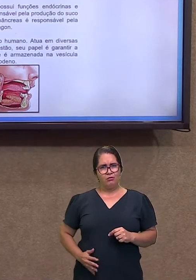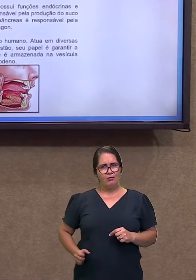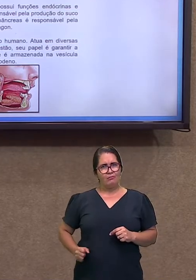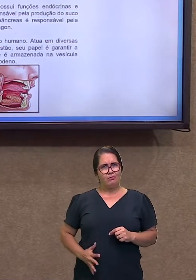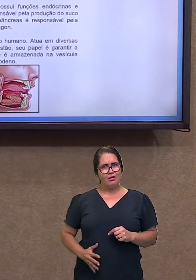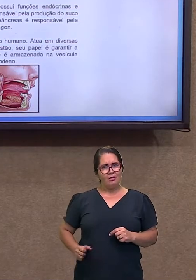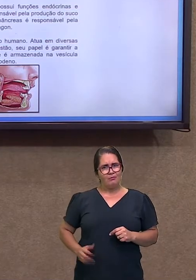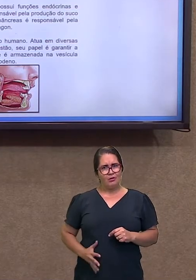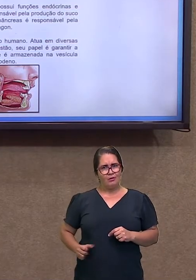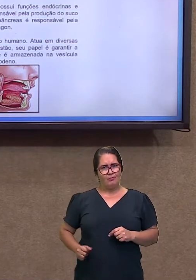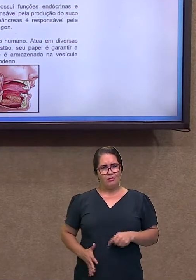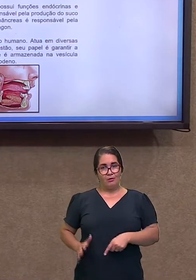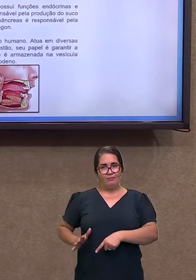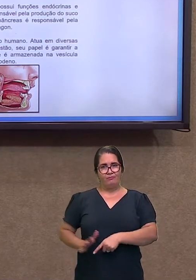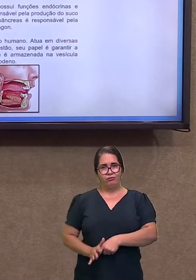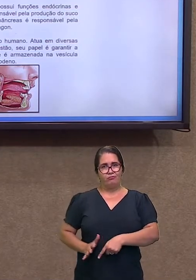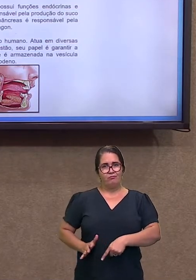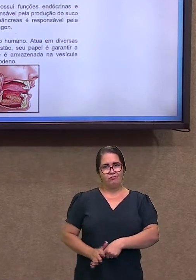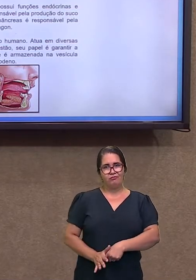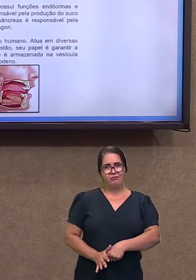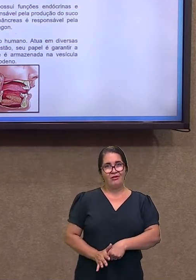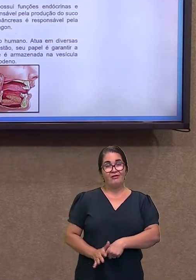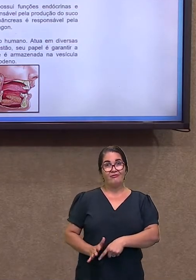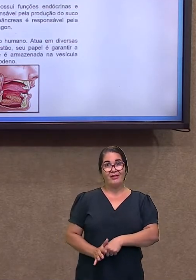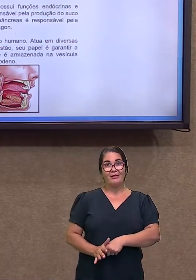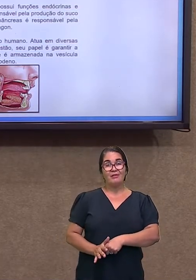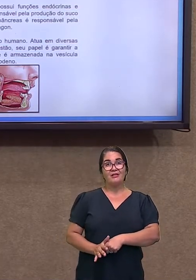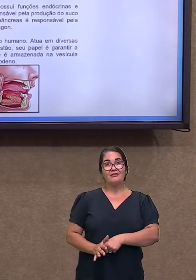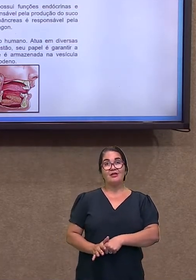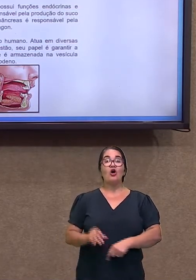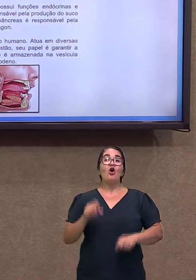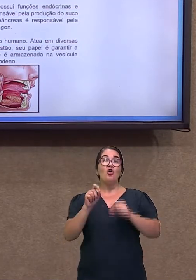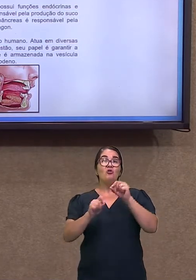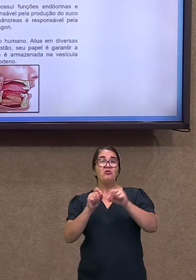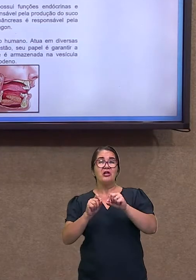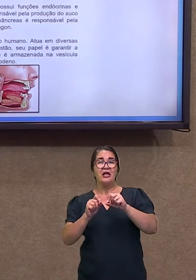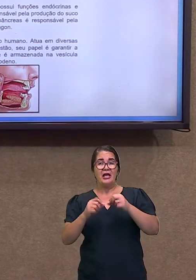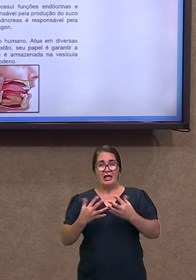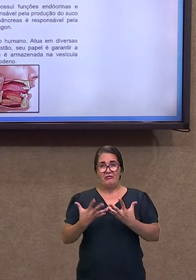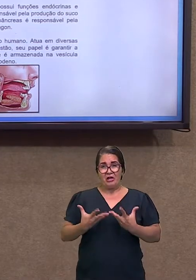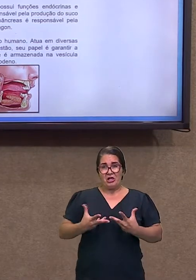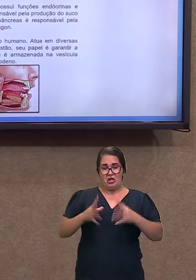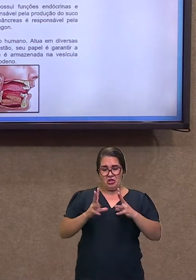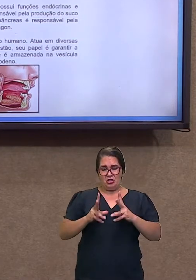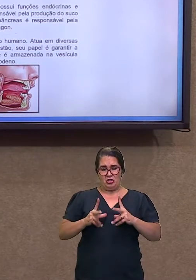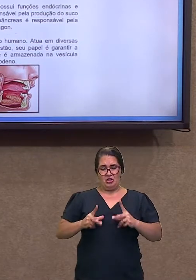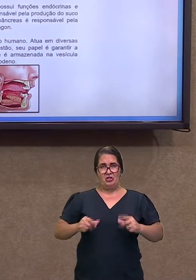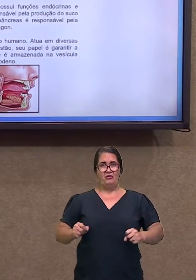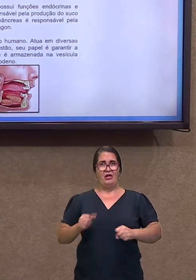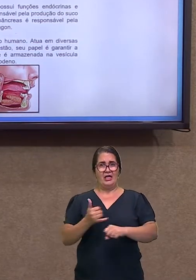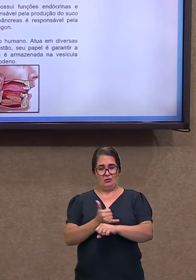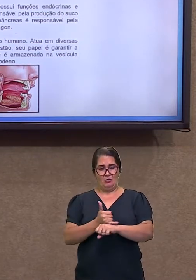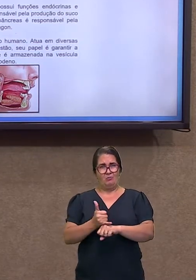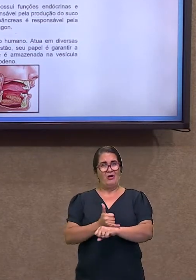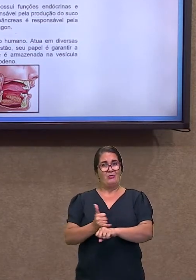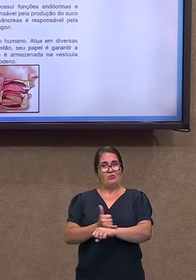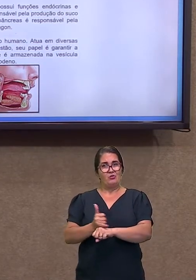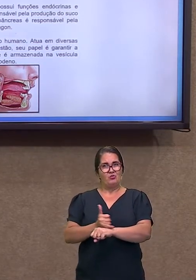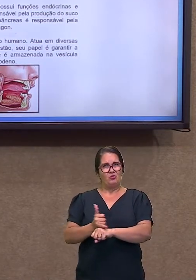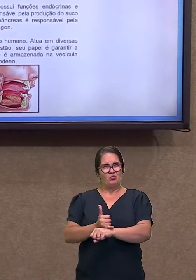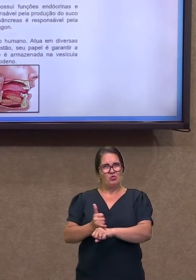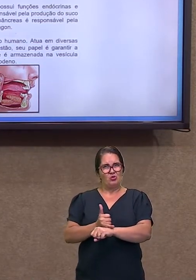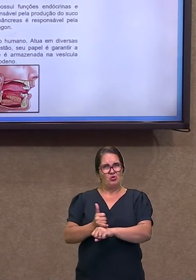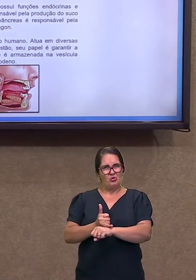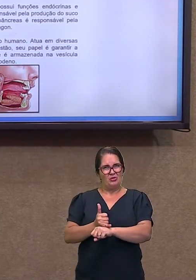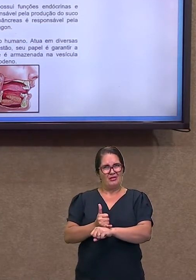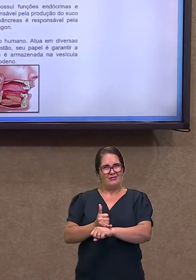a quebra da gordura. Aí tem gente que fala assim, nossa, mas fulano gosta tanto de comer uma carne cheia de gordurinha. Isso não vai